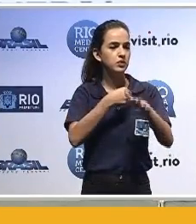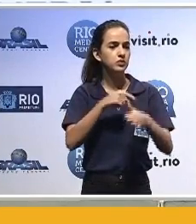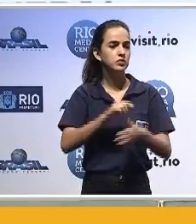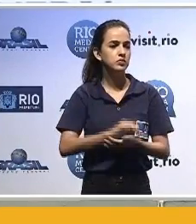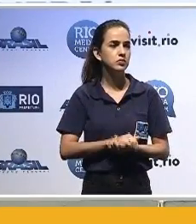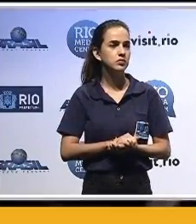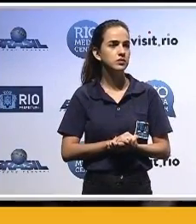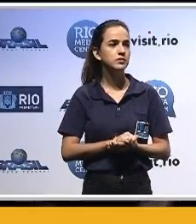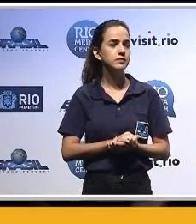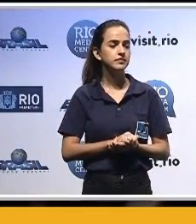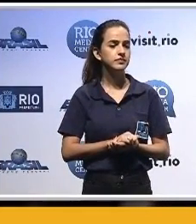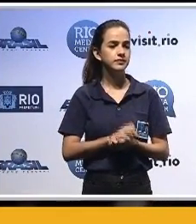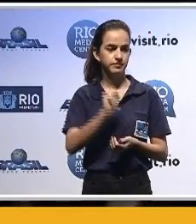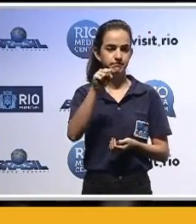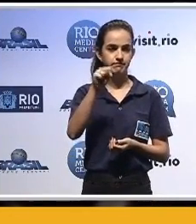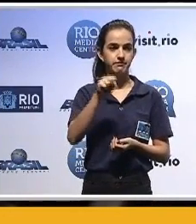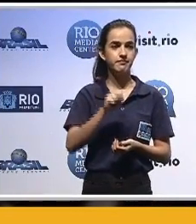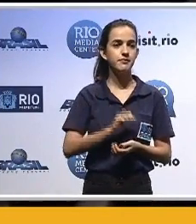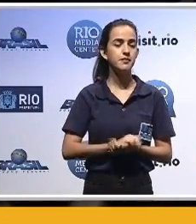Correto.